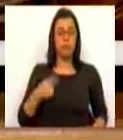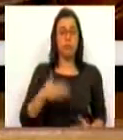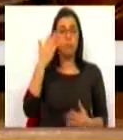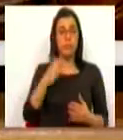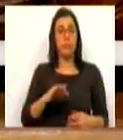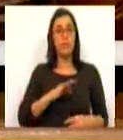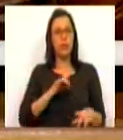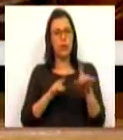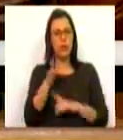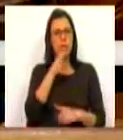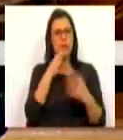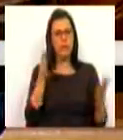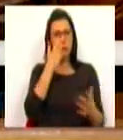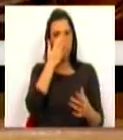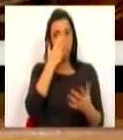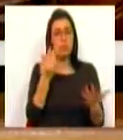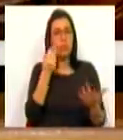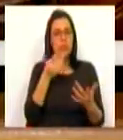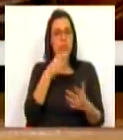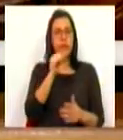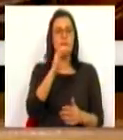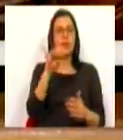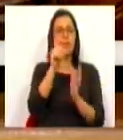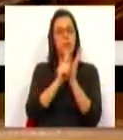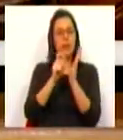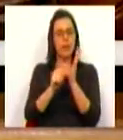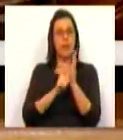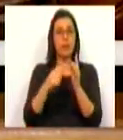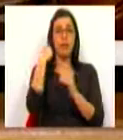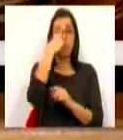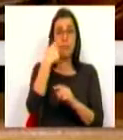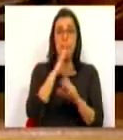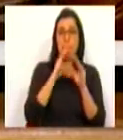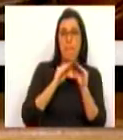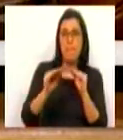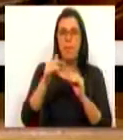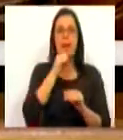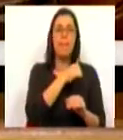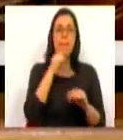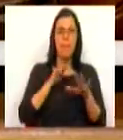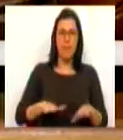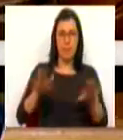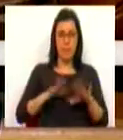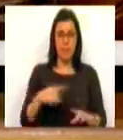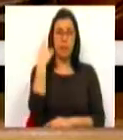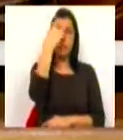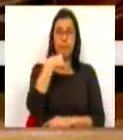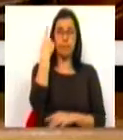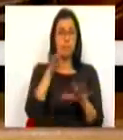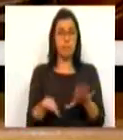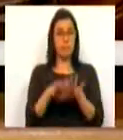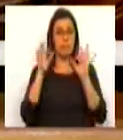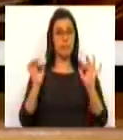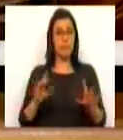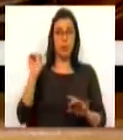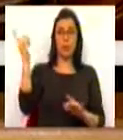Presidente, senhores deputados, como escreveu Sofia, pelos rostos de silêncio e de paciência e pelos rostos iguais